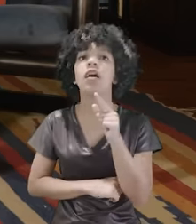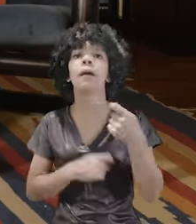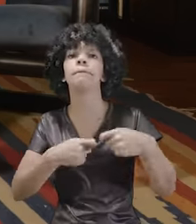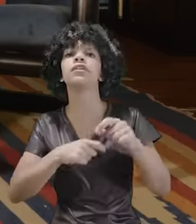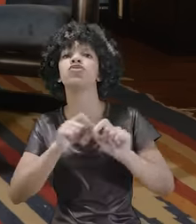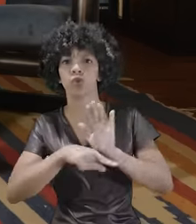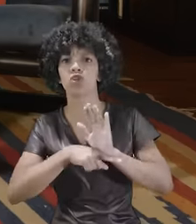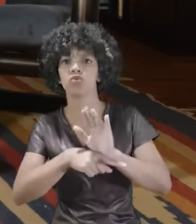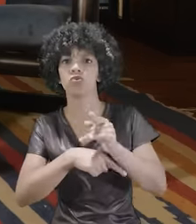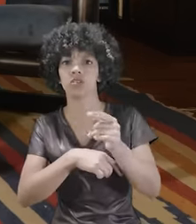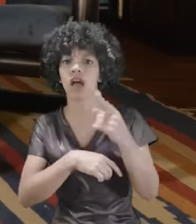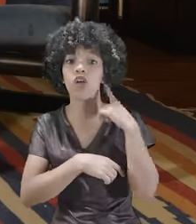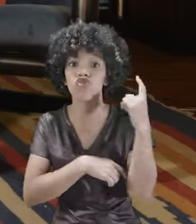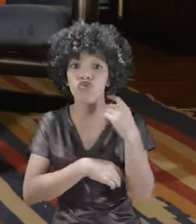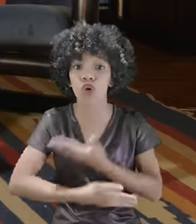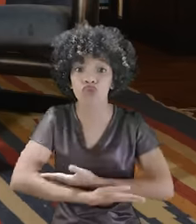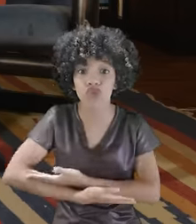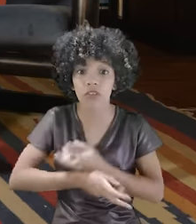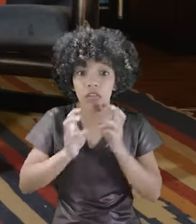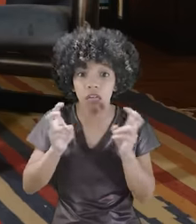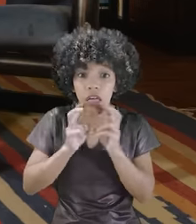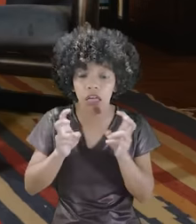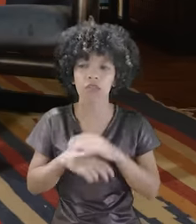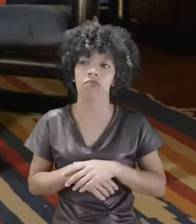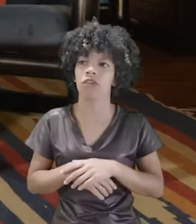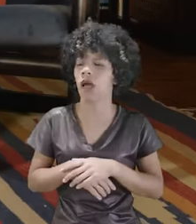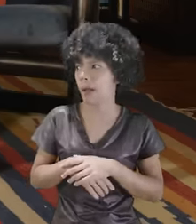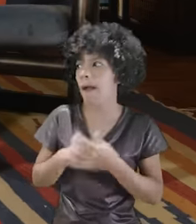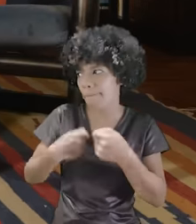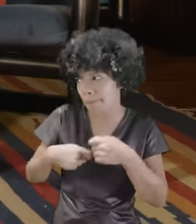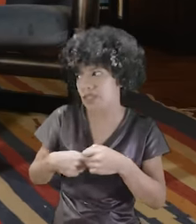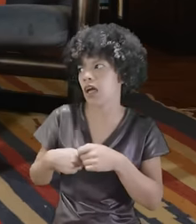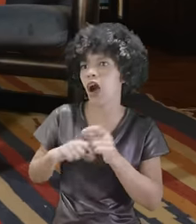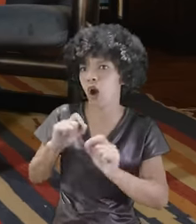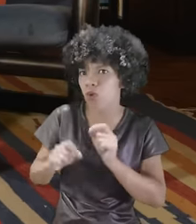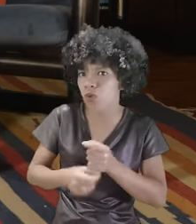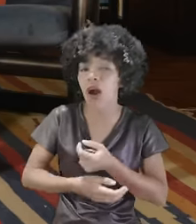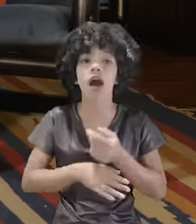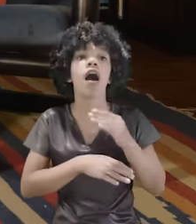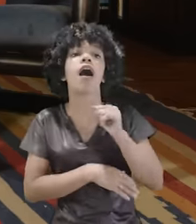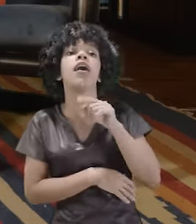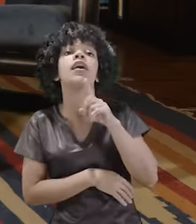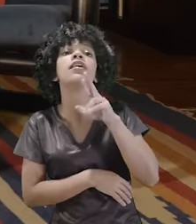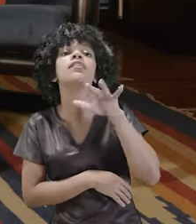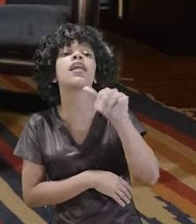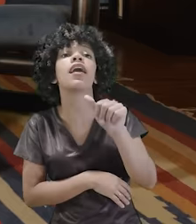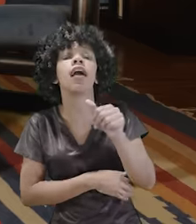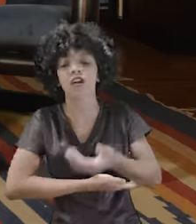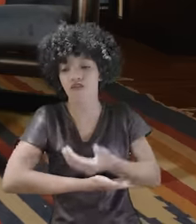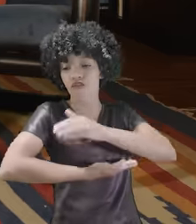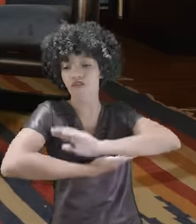você quer se precisa de alguma coisa gente se quiser precisar de alguma coisa que os assegurar se